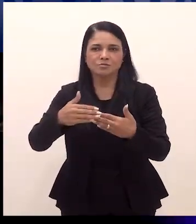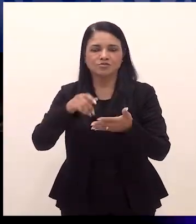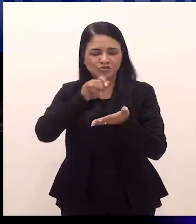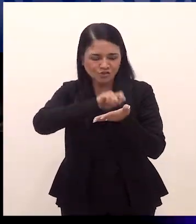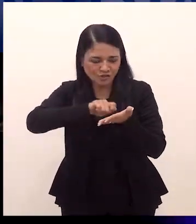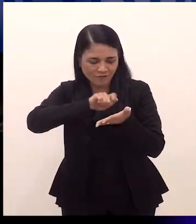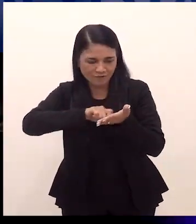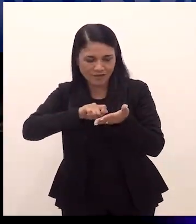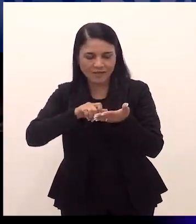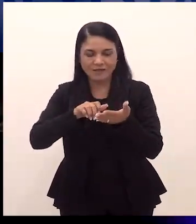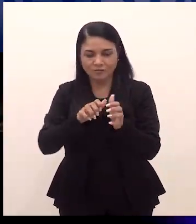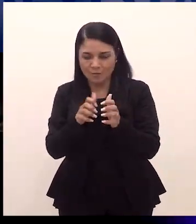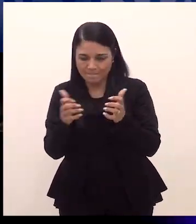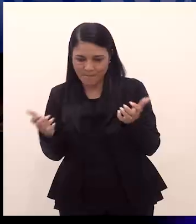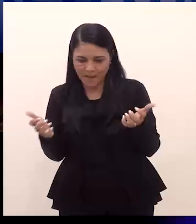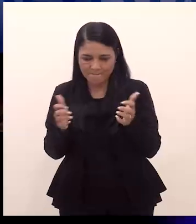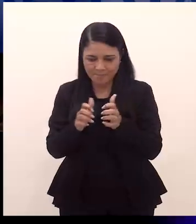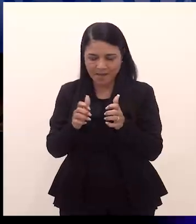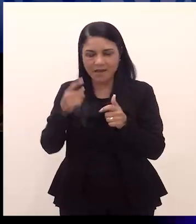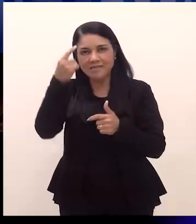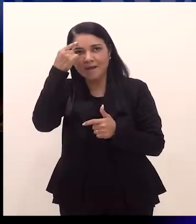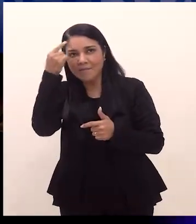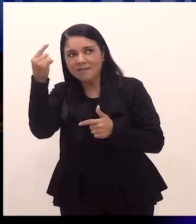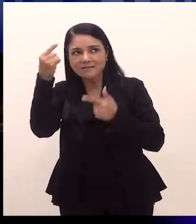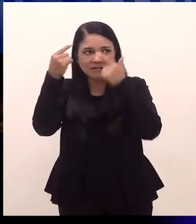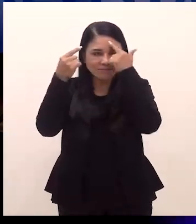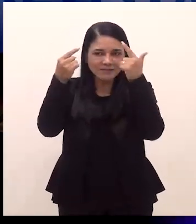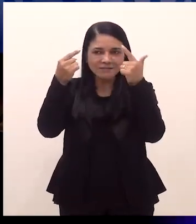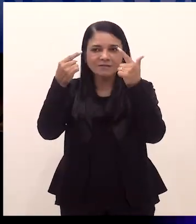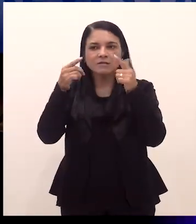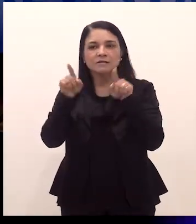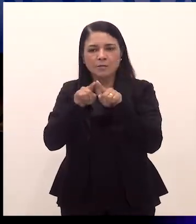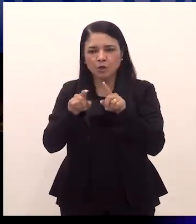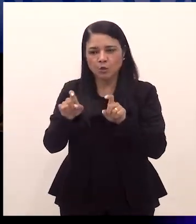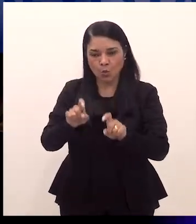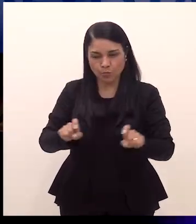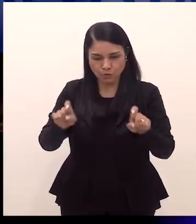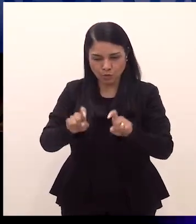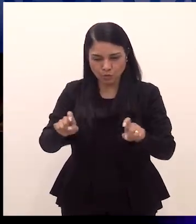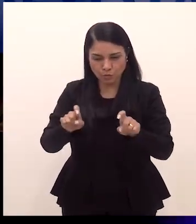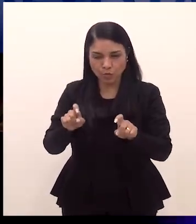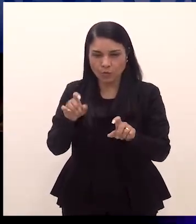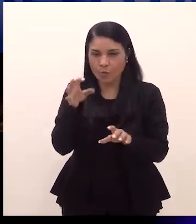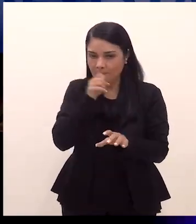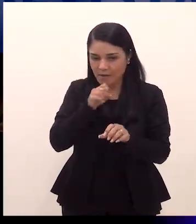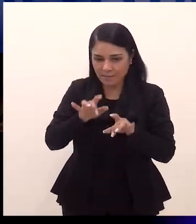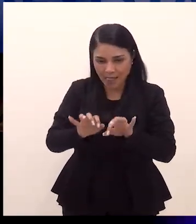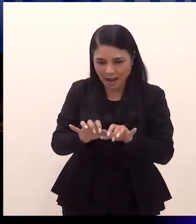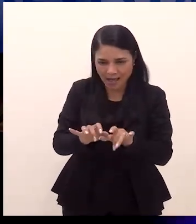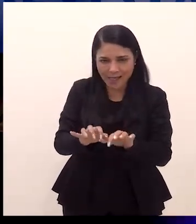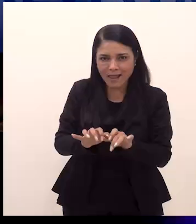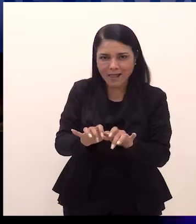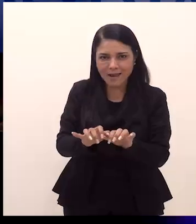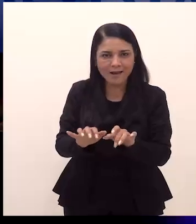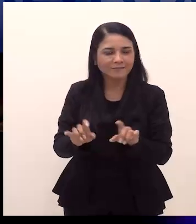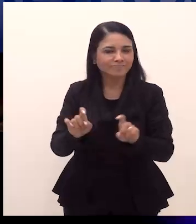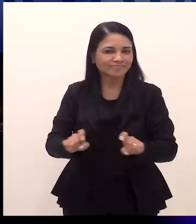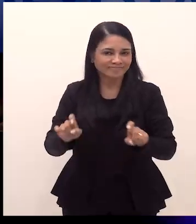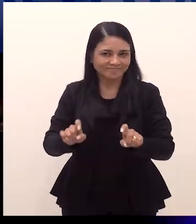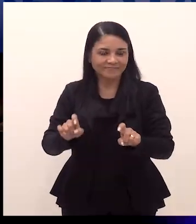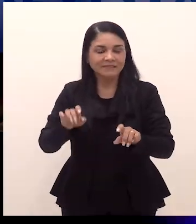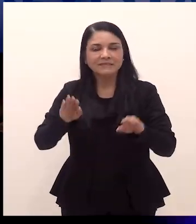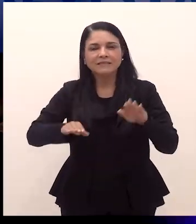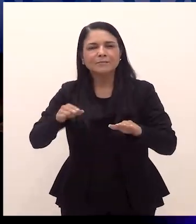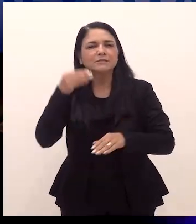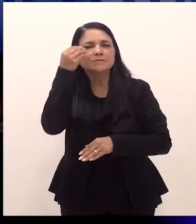de compor no instrumento, compor na cabeça. Às vezes eu componho direto também no computador, quando eu estou com alguma pressa, já vai direto por ali,